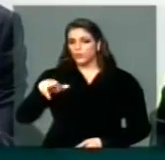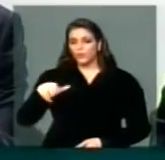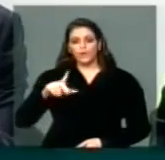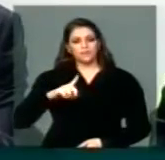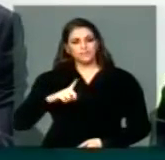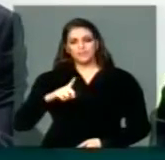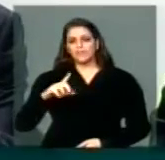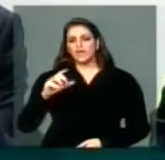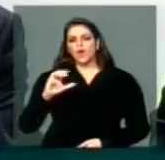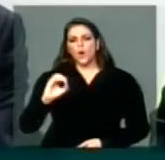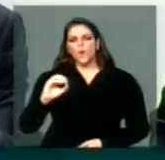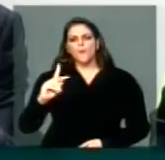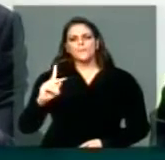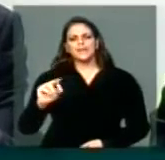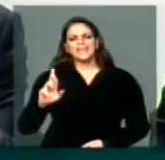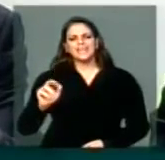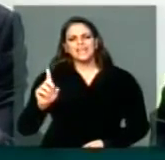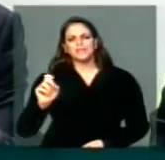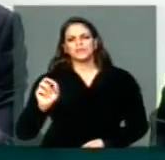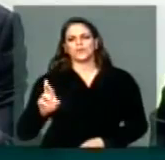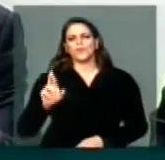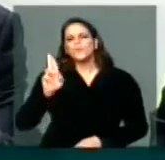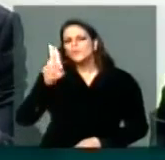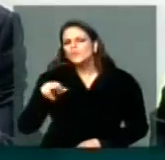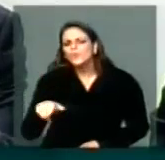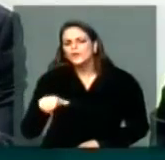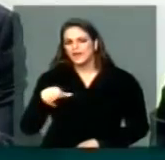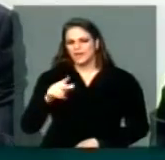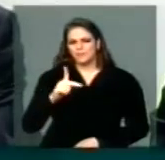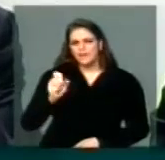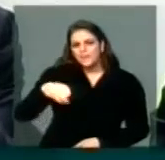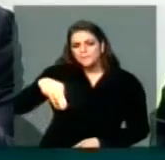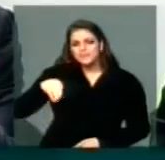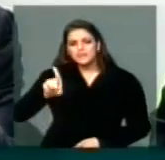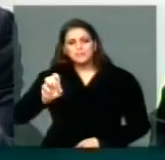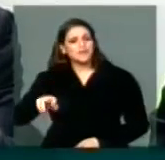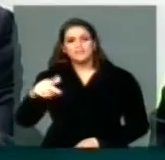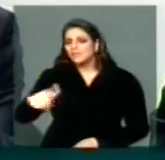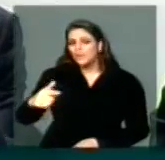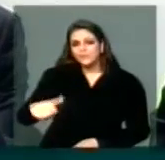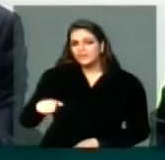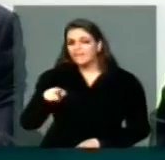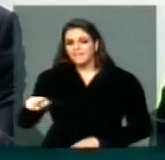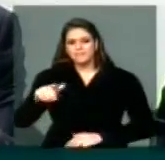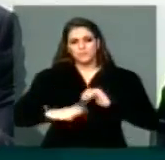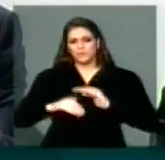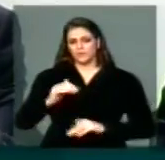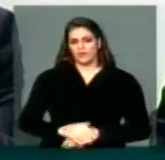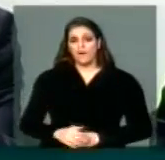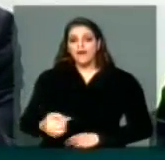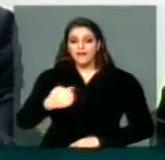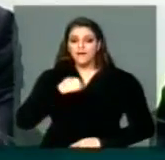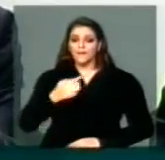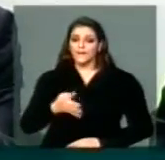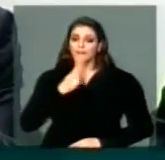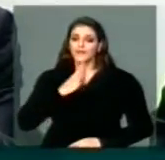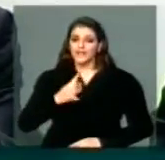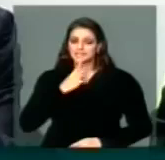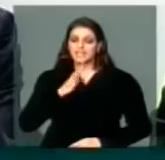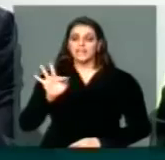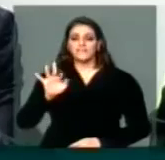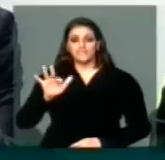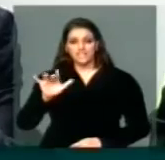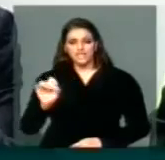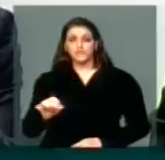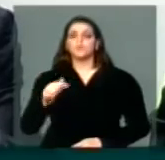nunca foi operador do PMDB, nem relação tem com o PMDB. O senhor Fernando Soares, eu o conheci, já falei publicamente